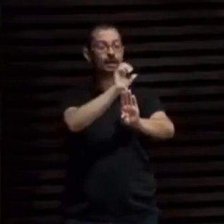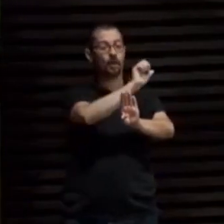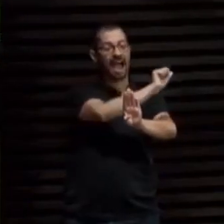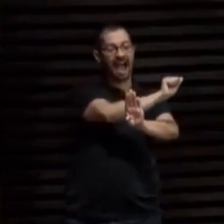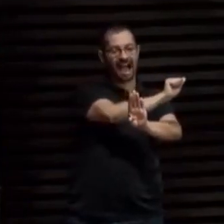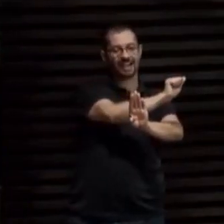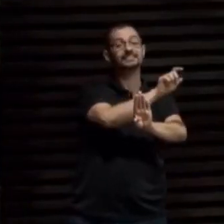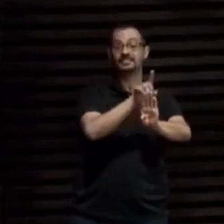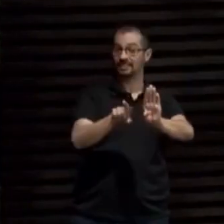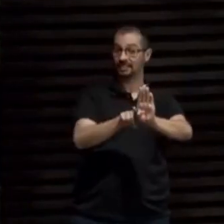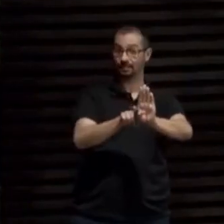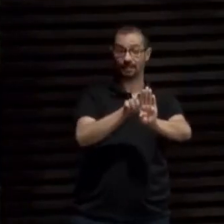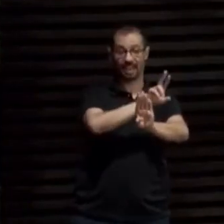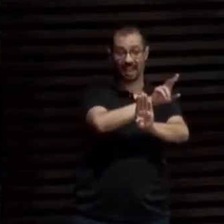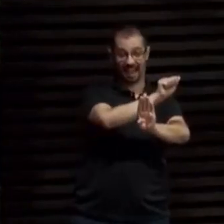C.